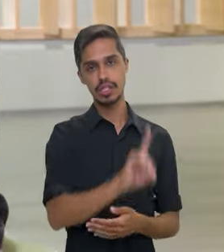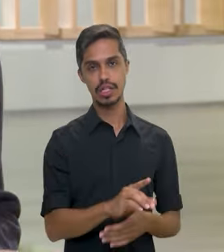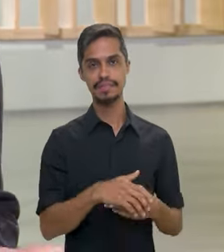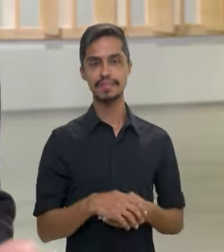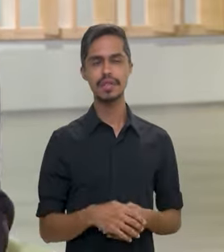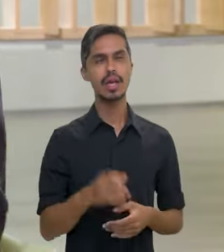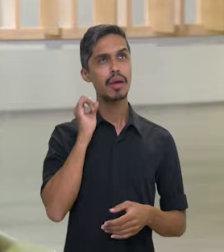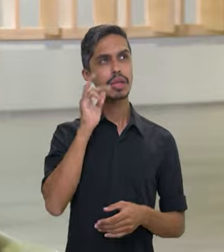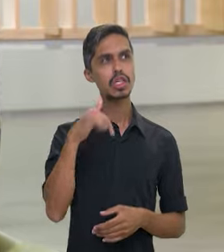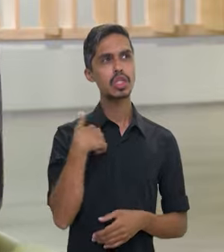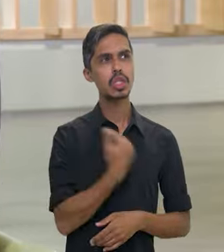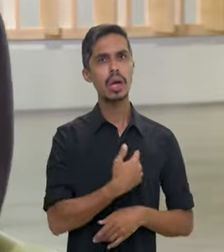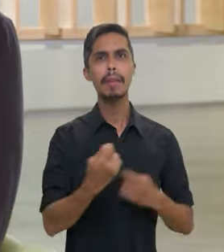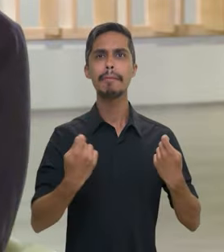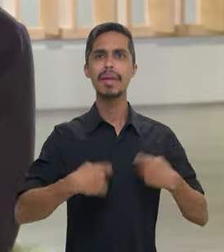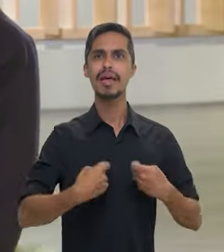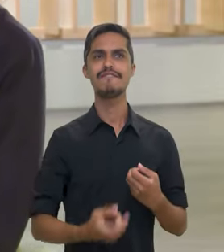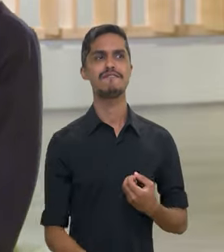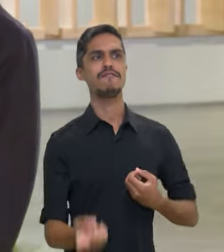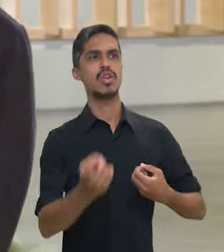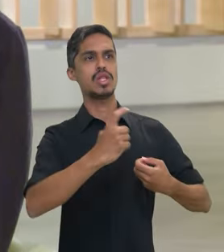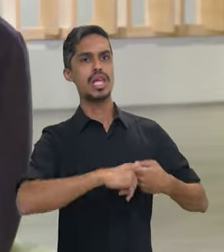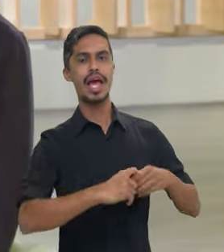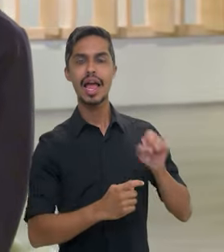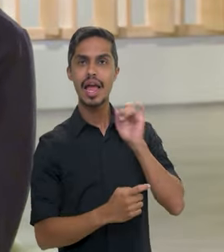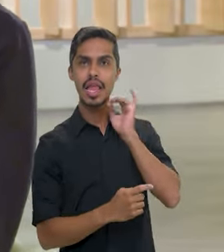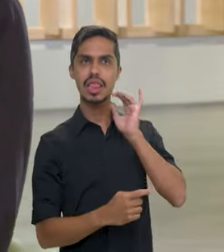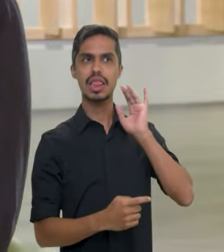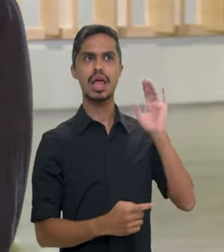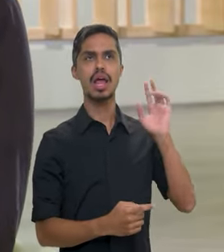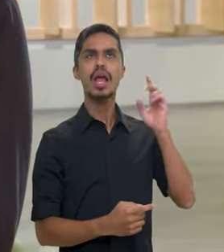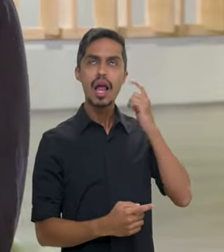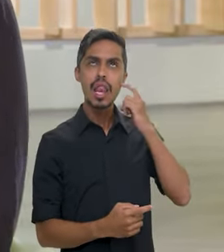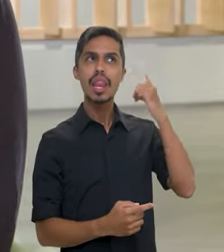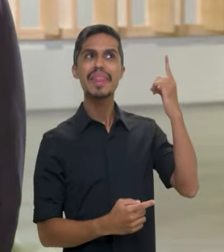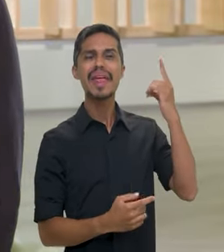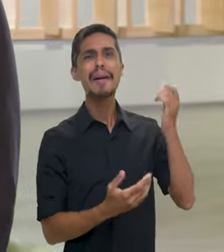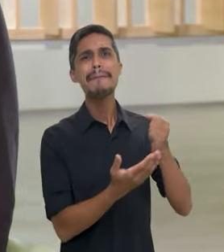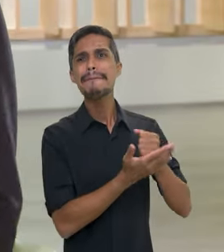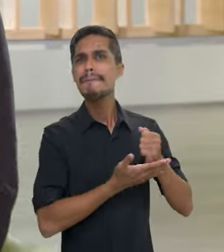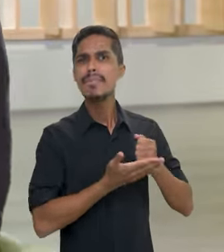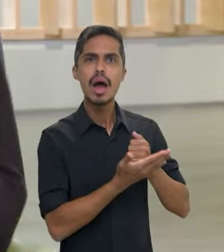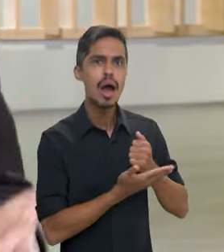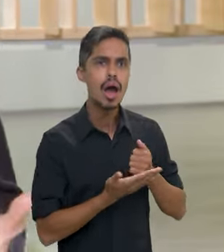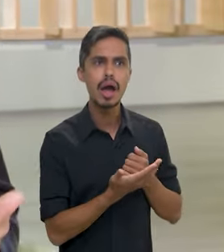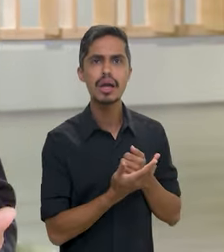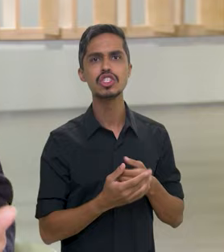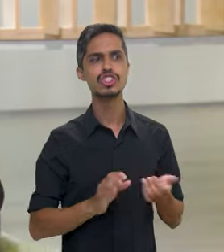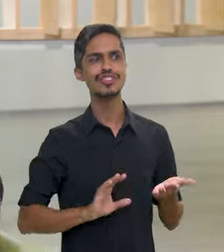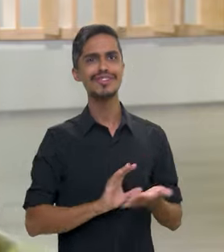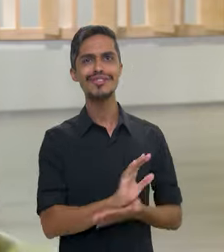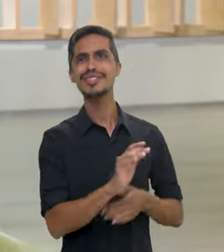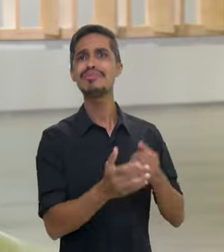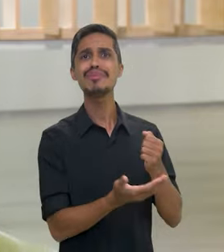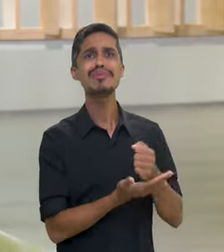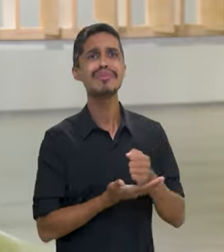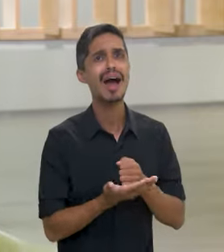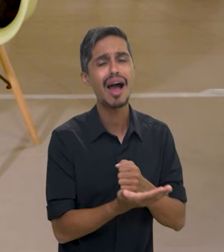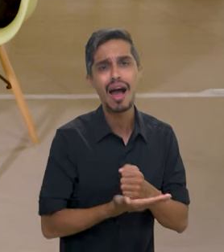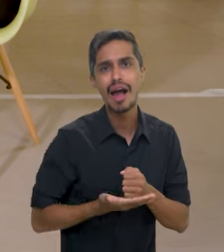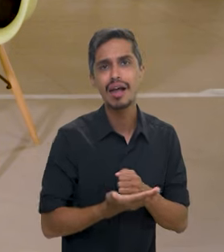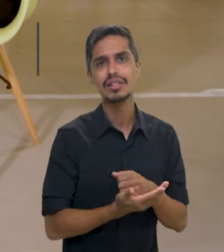promoção de direitos. Então, imagine que a gente teve que voltar a ideias básicas, né? De